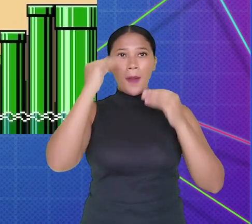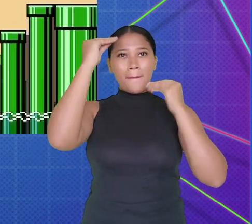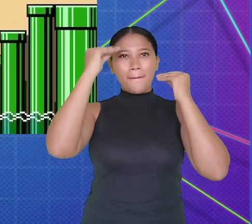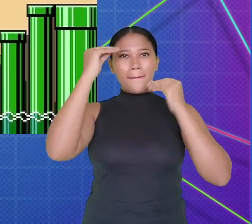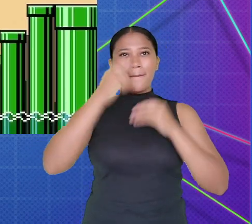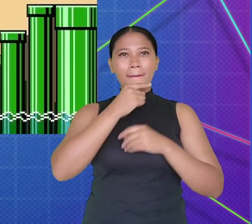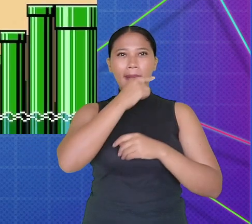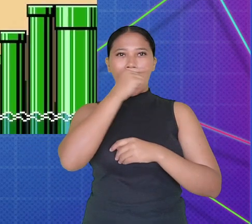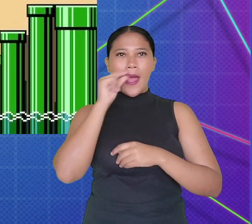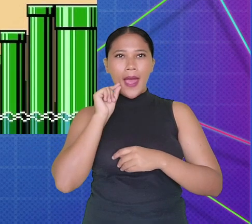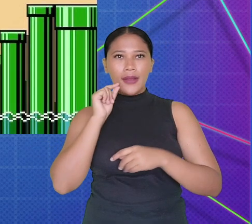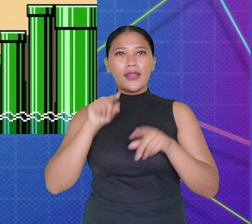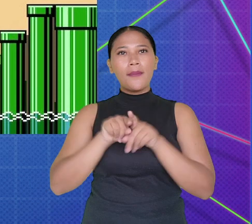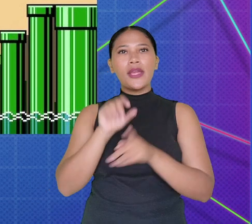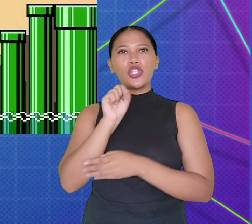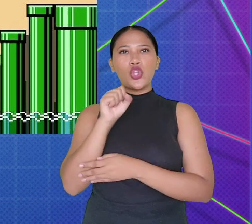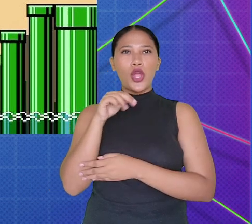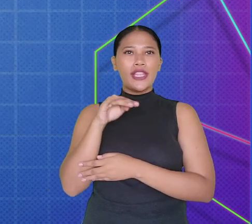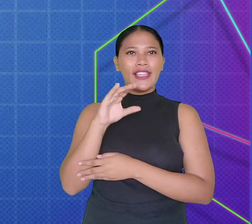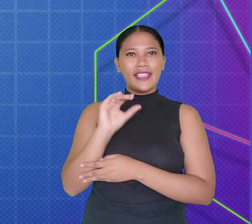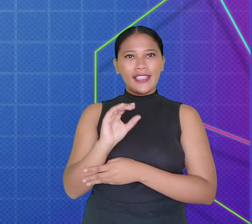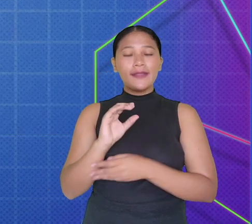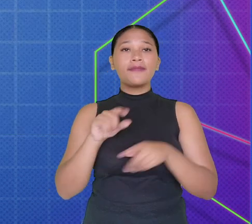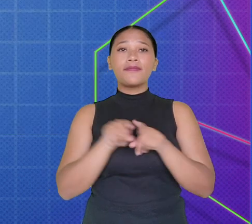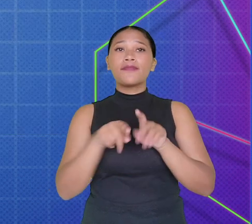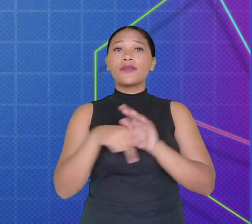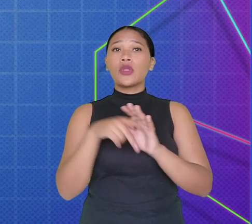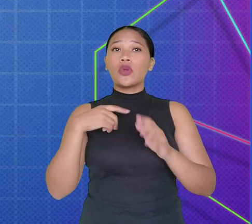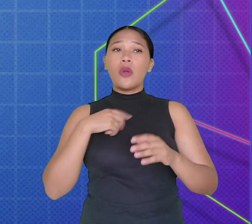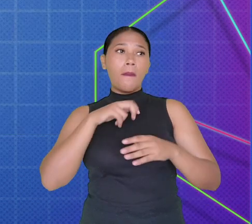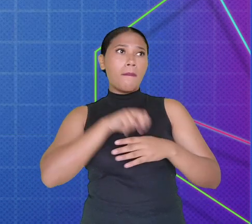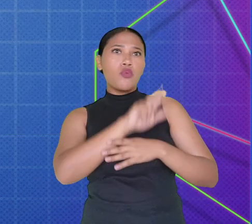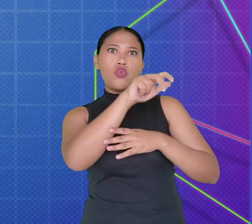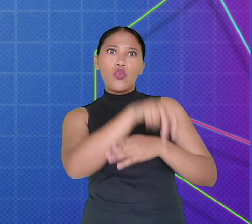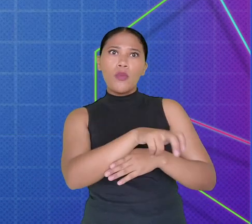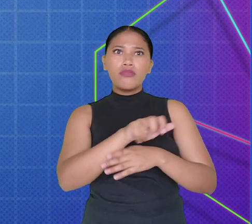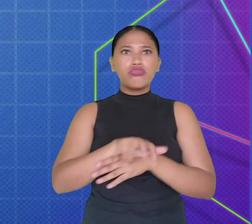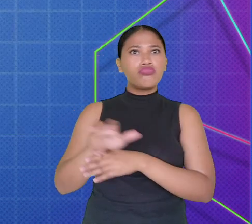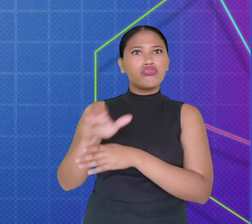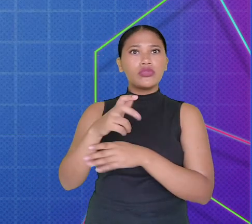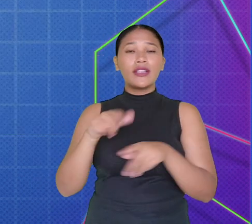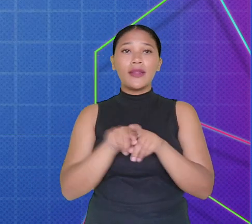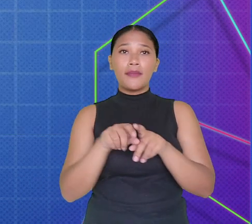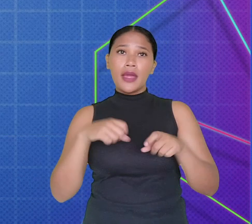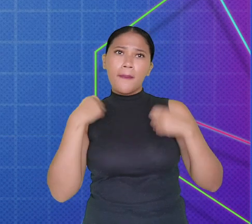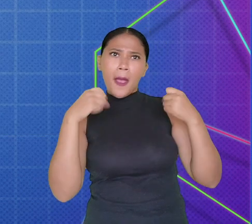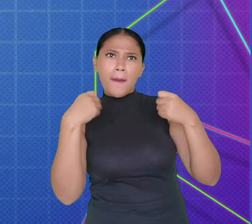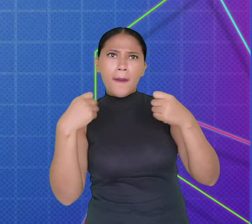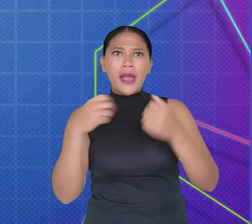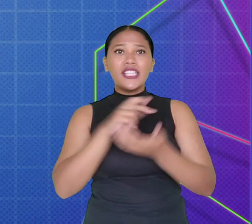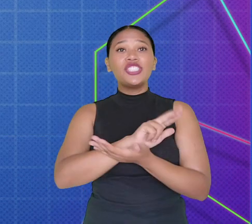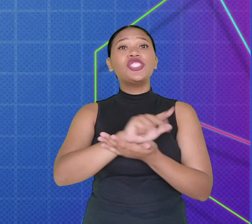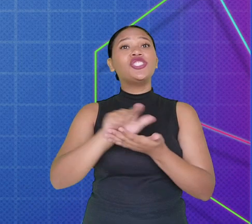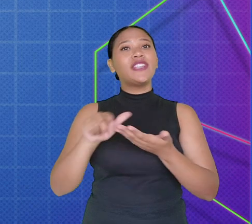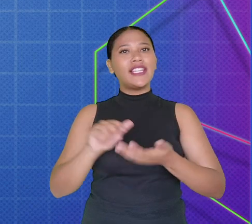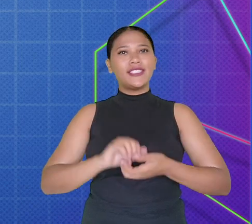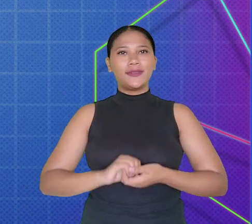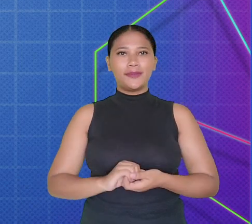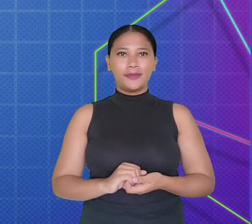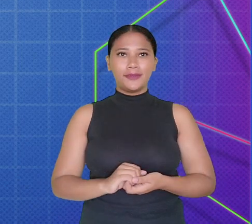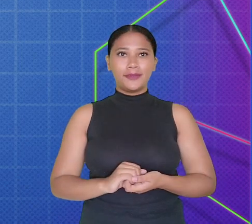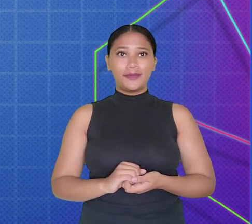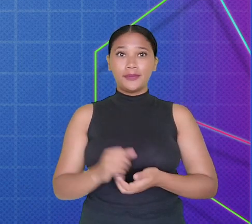como Super Mario Bros. E Sonic the Hedgehog, os jogadores interagem com o ambiente ao pular, escalar e correr por